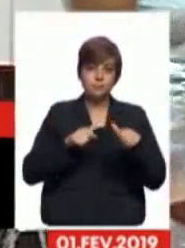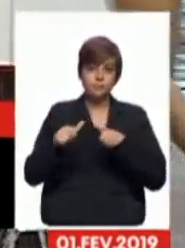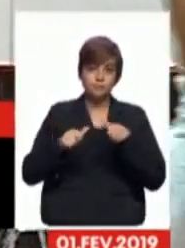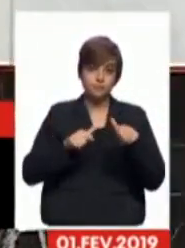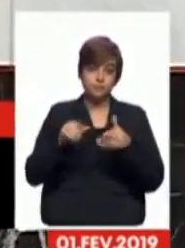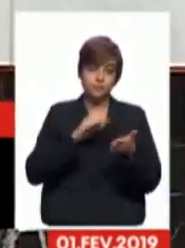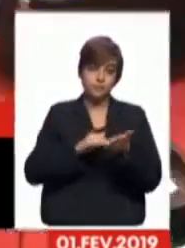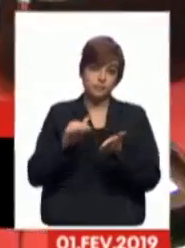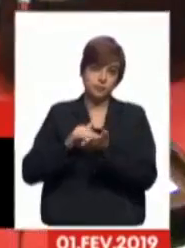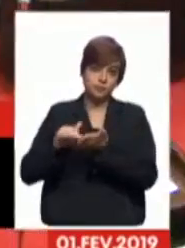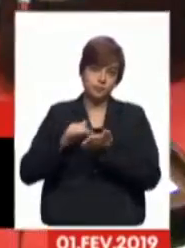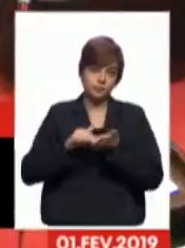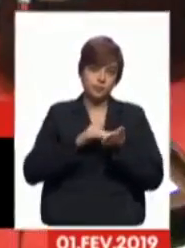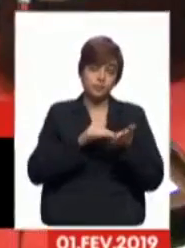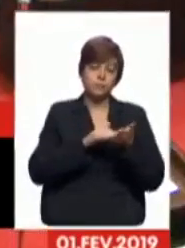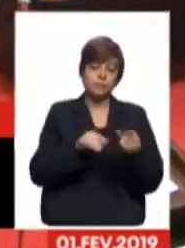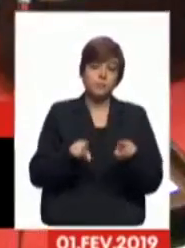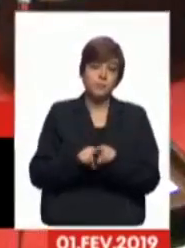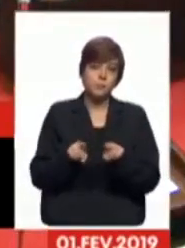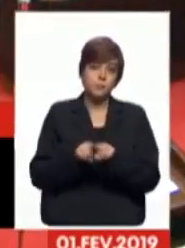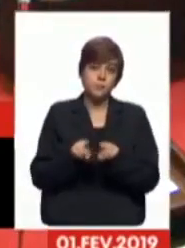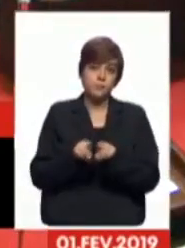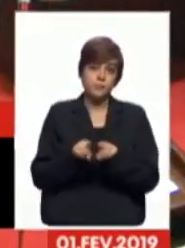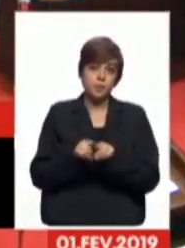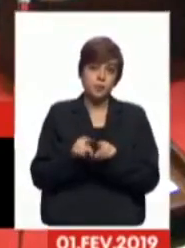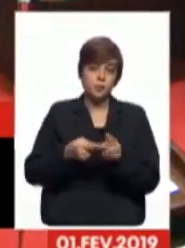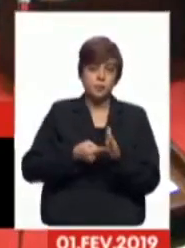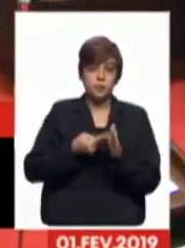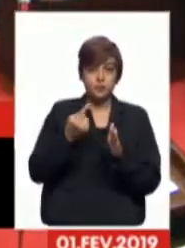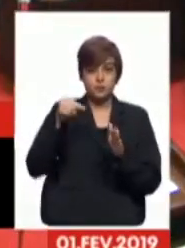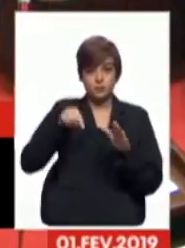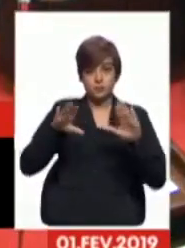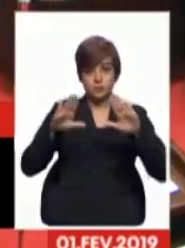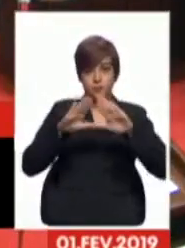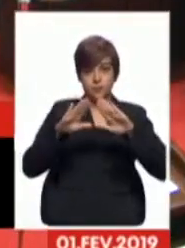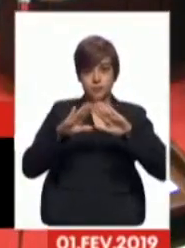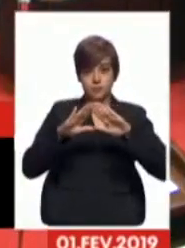do Sindiut e eleita para o primeiro mandato na Assembleia.